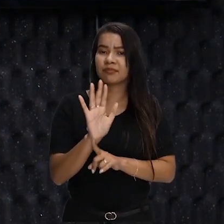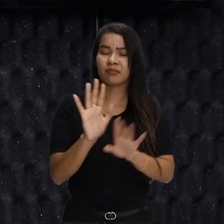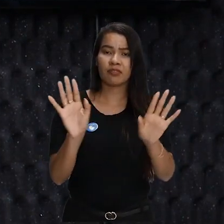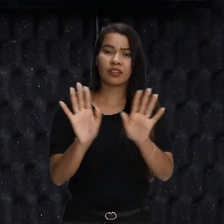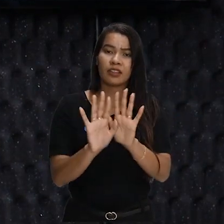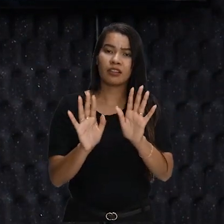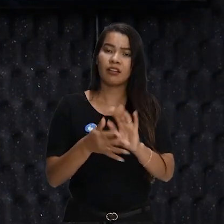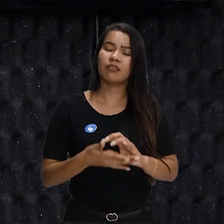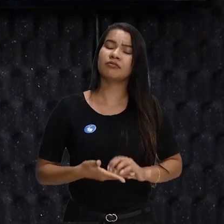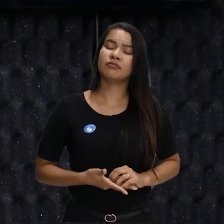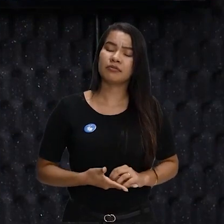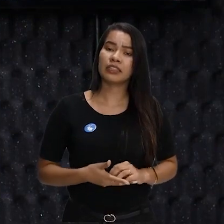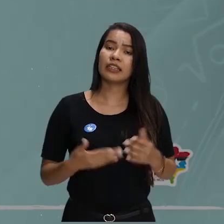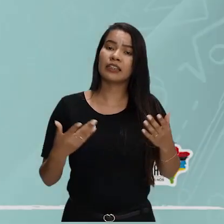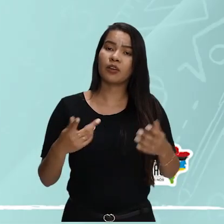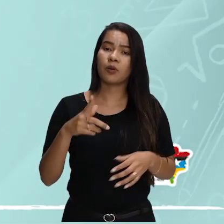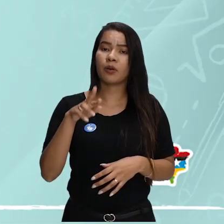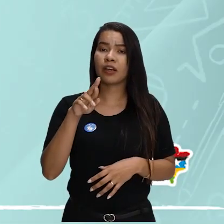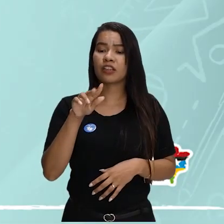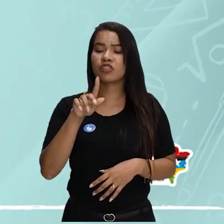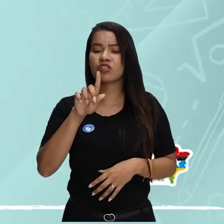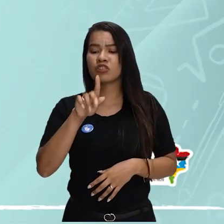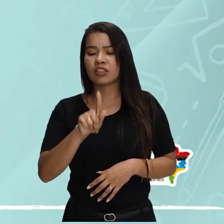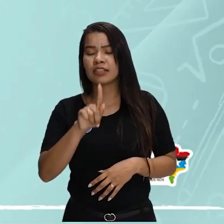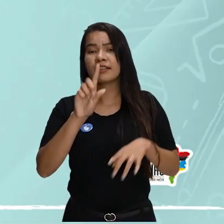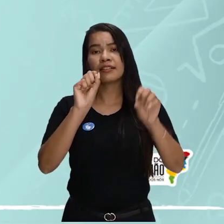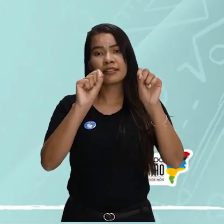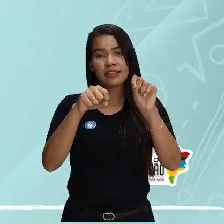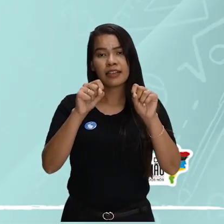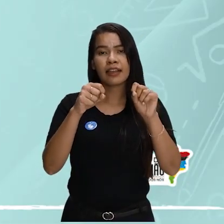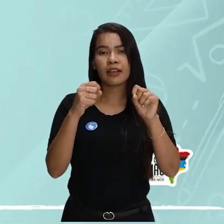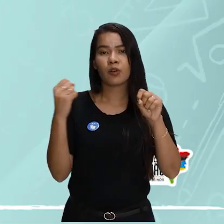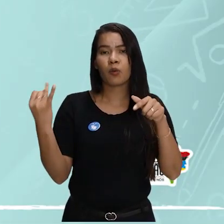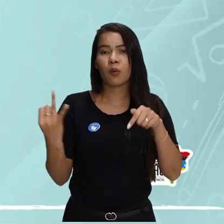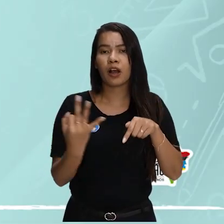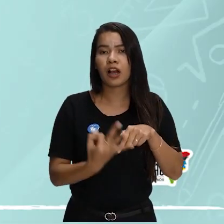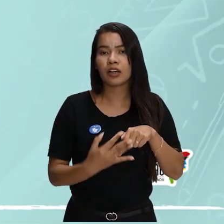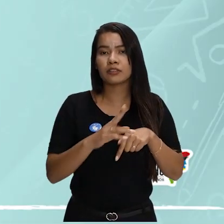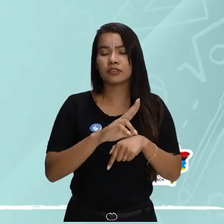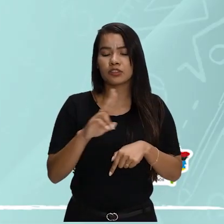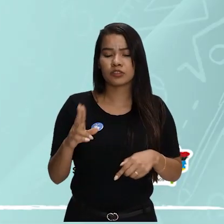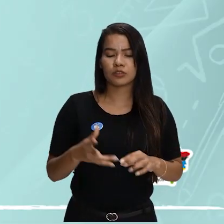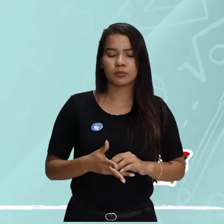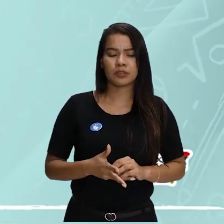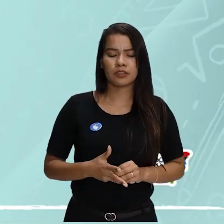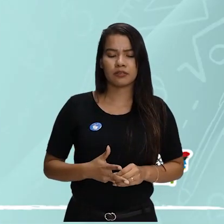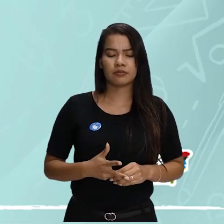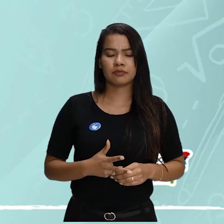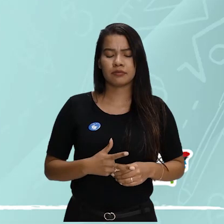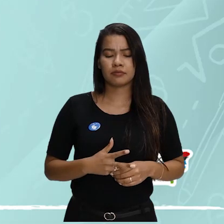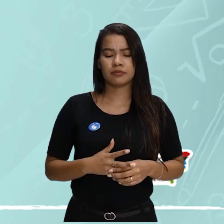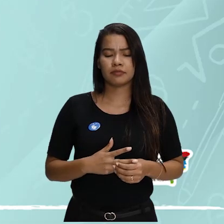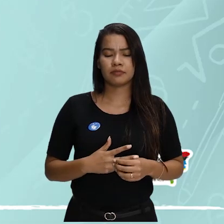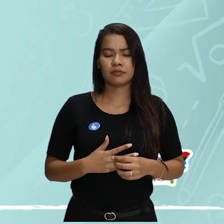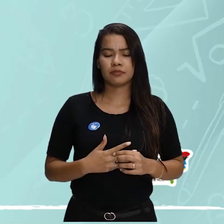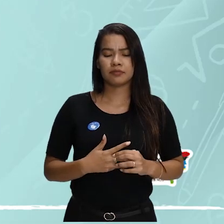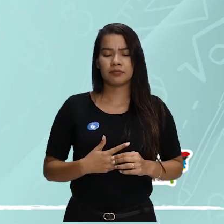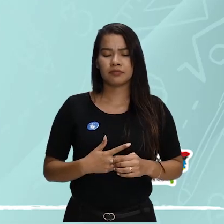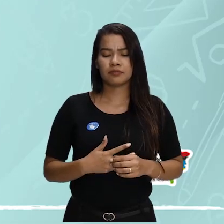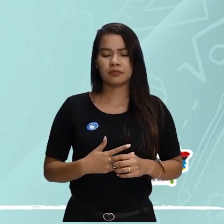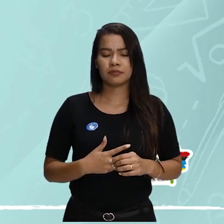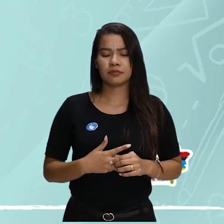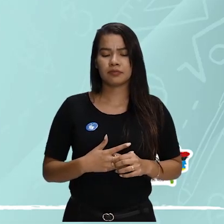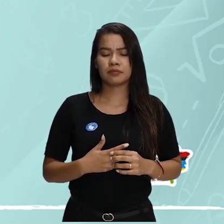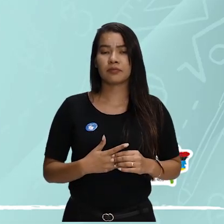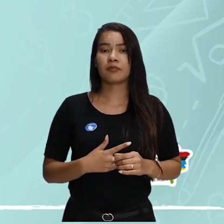aquele valor. Tá? Então, o RG, sim, é uma qualitativa nominal. Tá? Qualitativas ordinais, avaliação